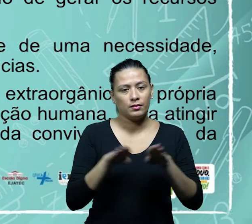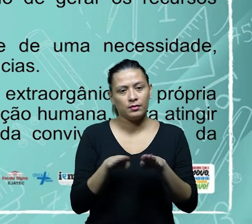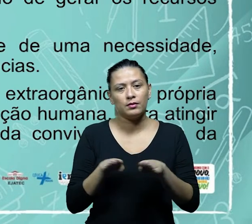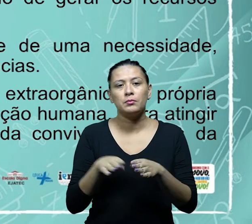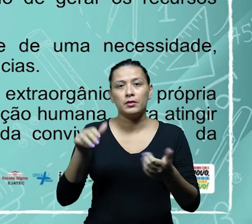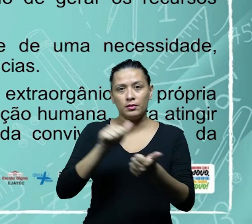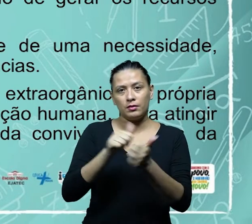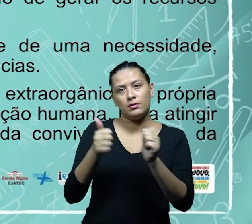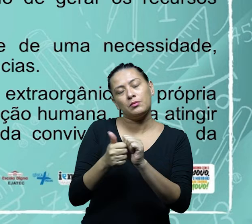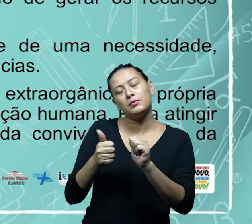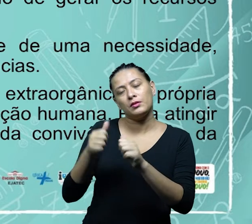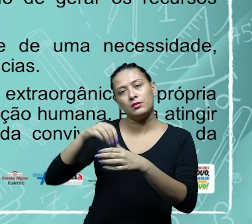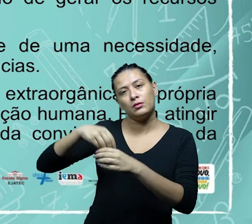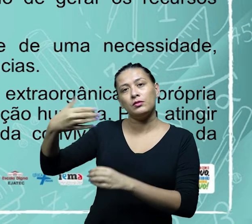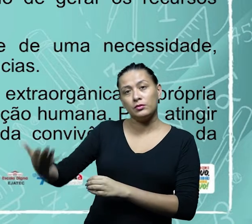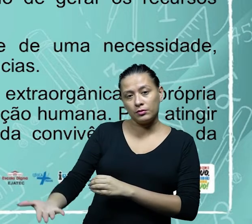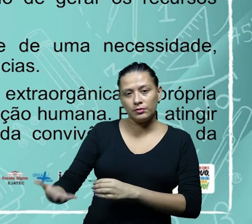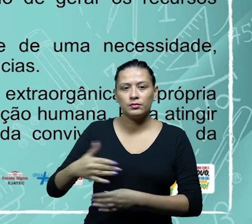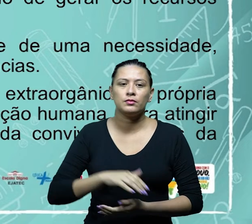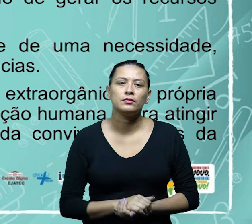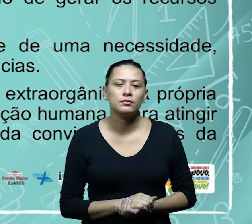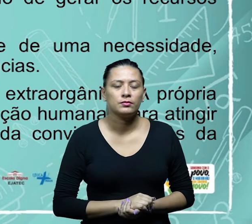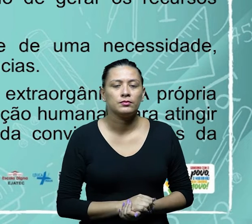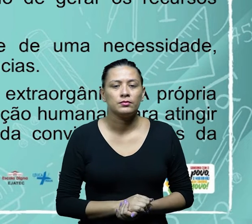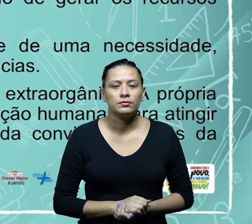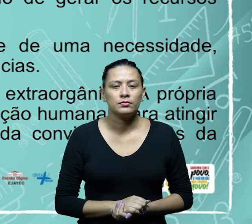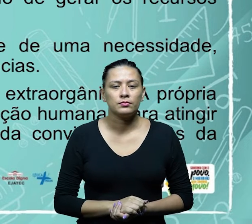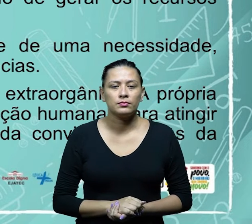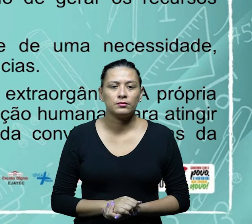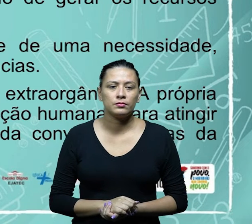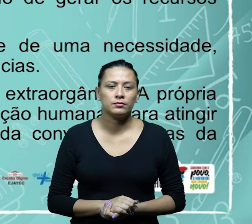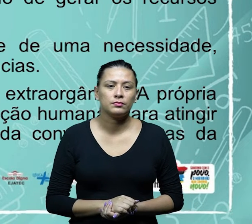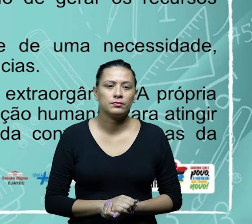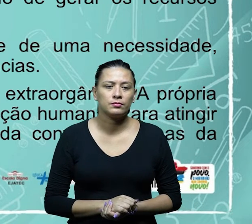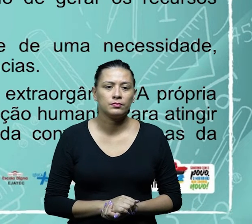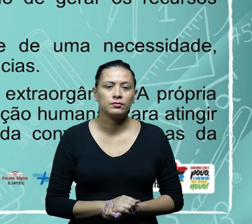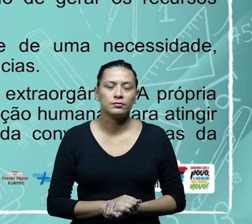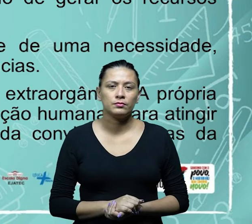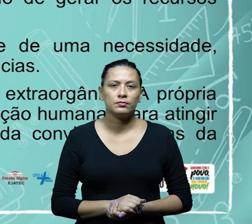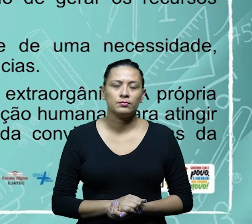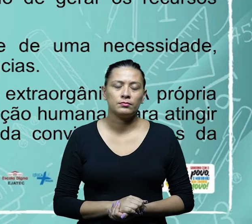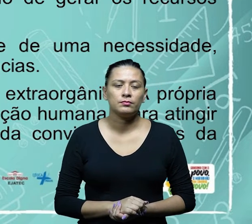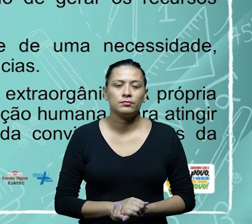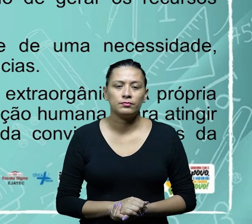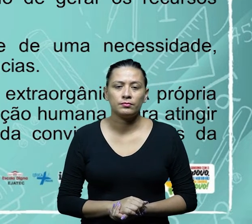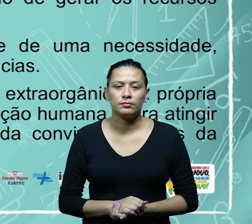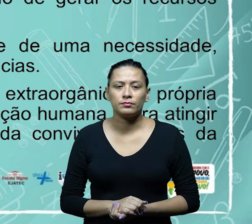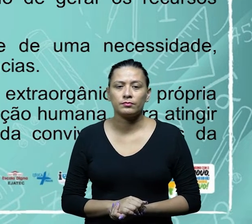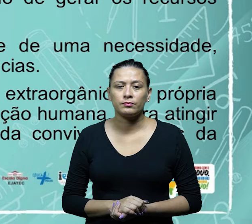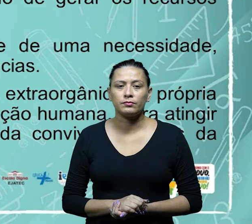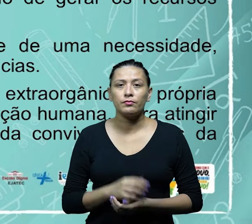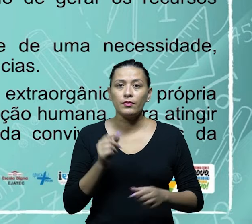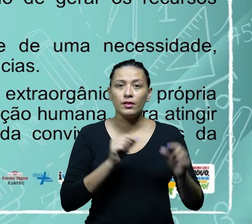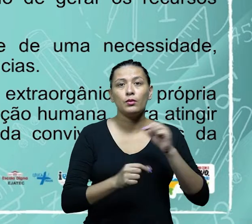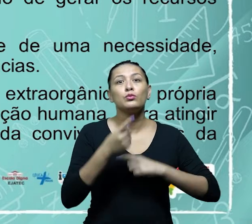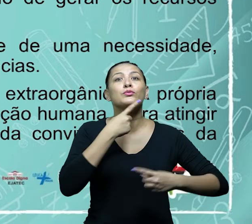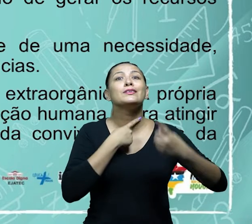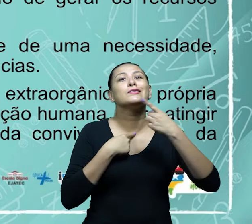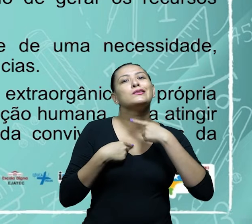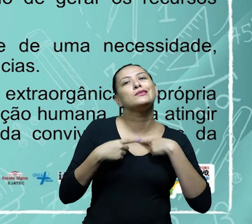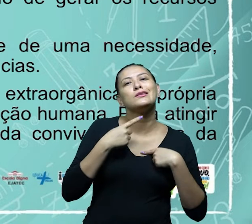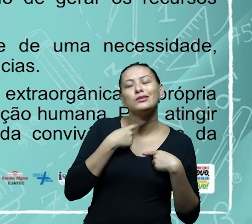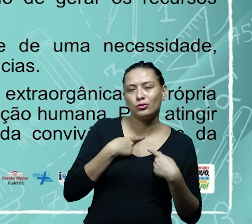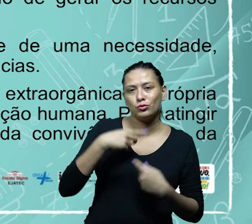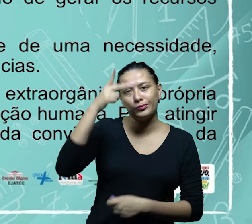adaptação externa nesse processo de adaptação do homem tá bom já adaptação externa ela parte do querer do homem